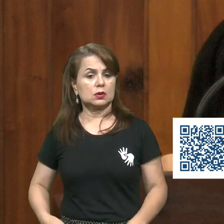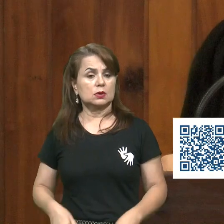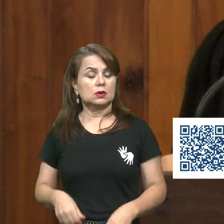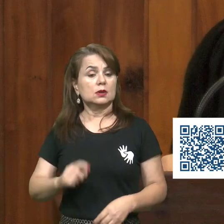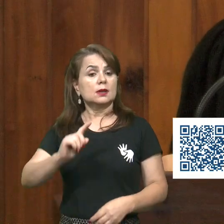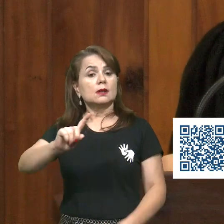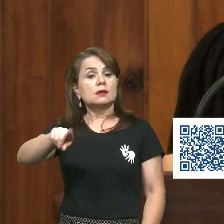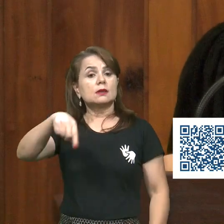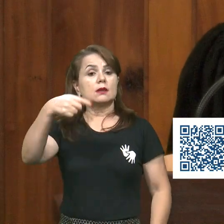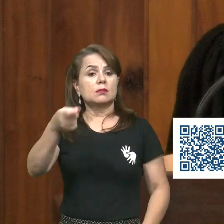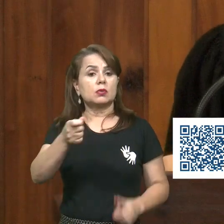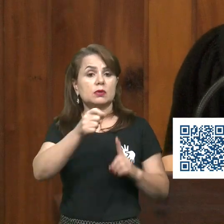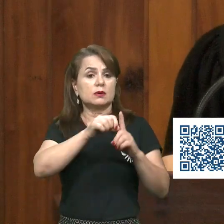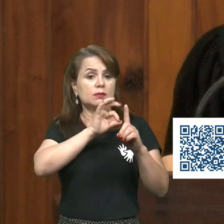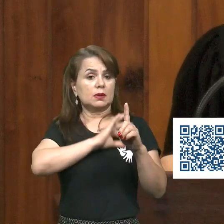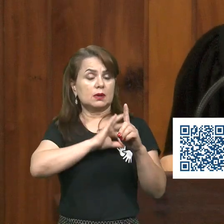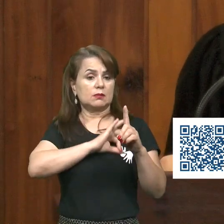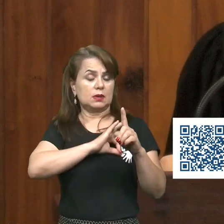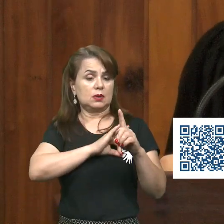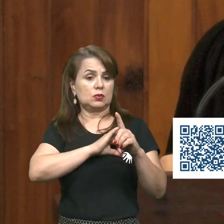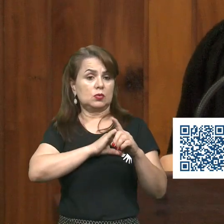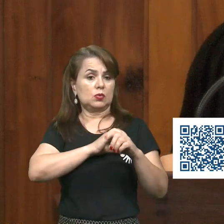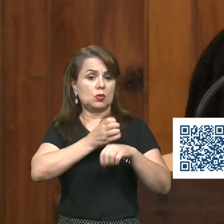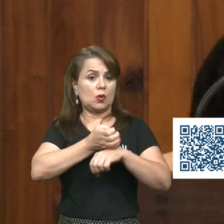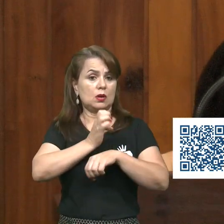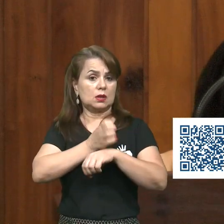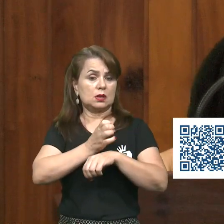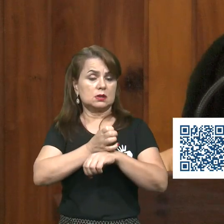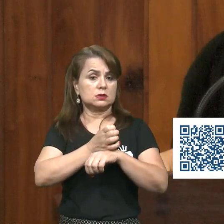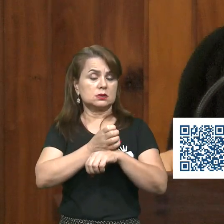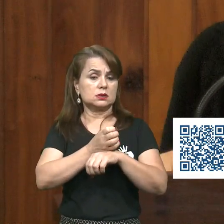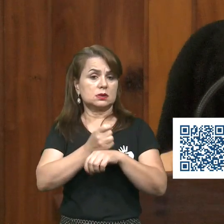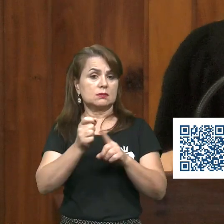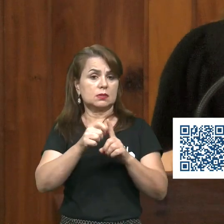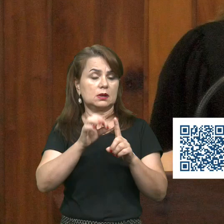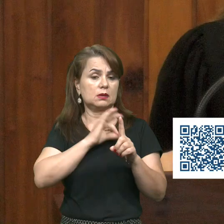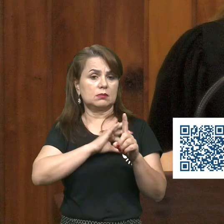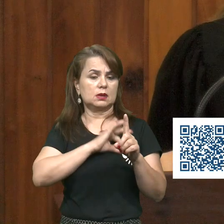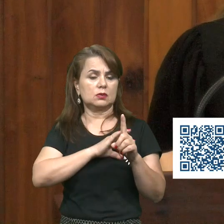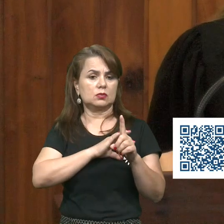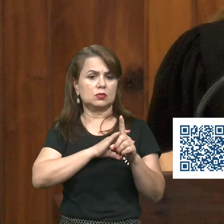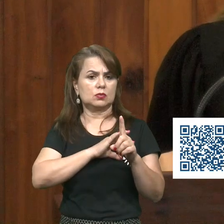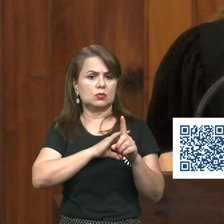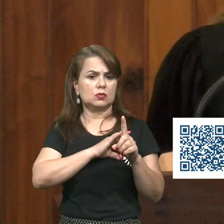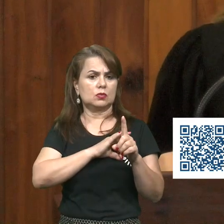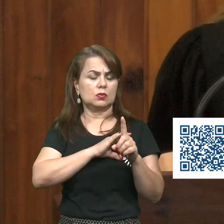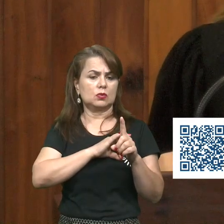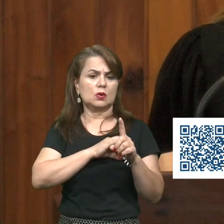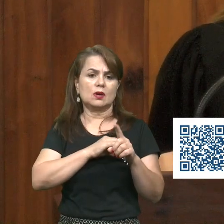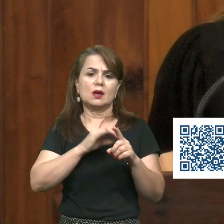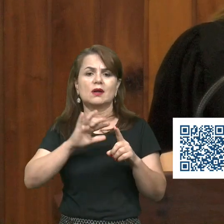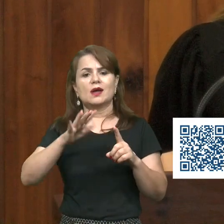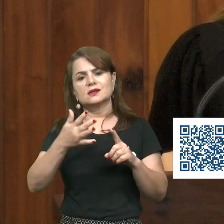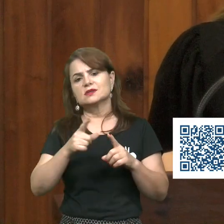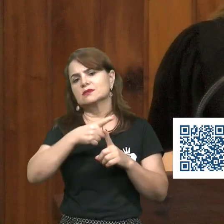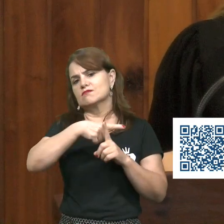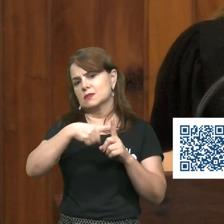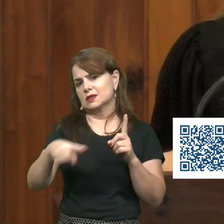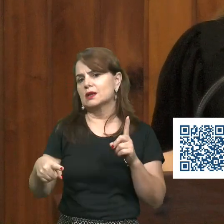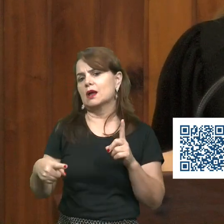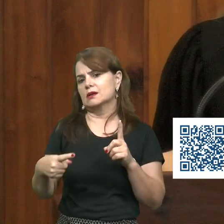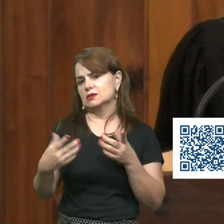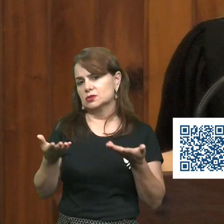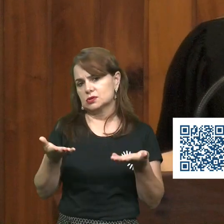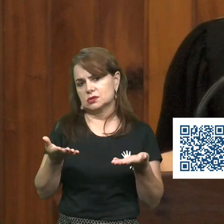vai receber as horas, vereador Júnior Moraes, acaba recebendo ou pela metade, né,